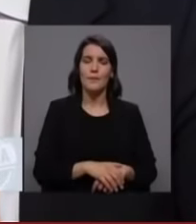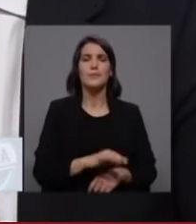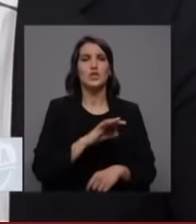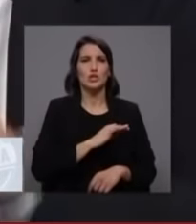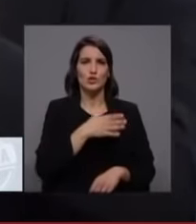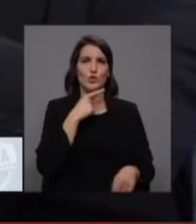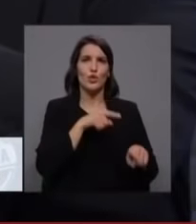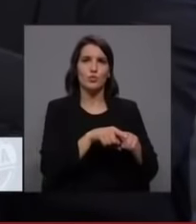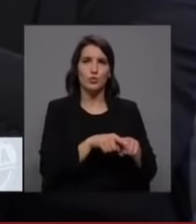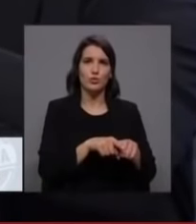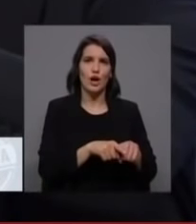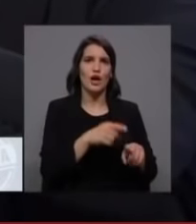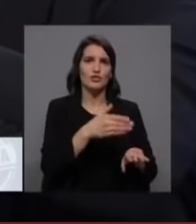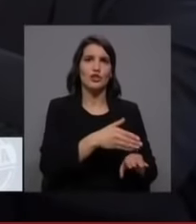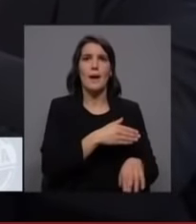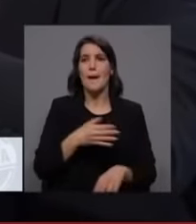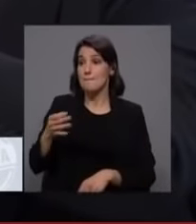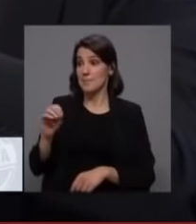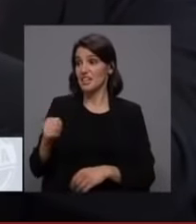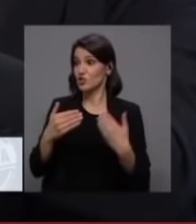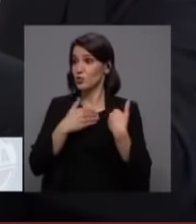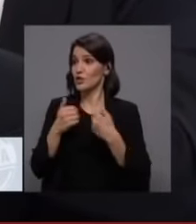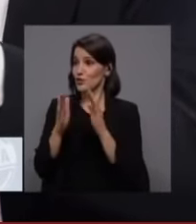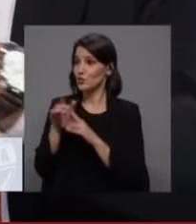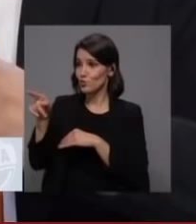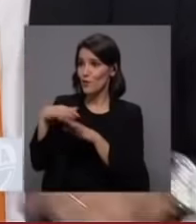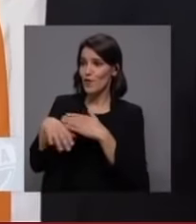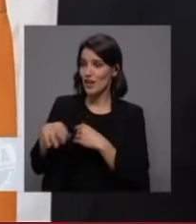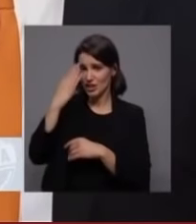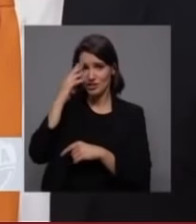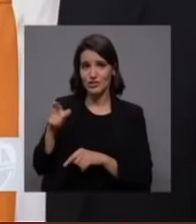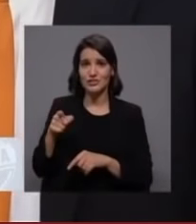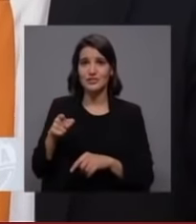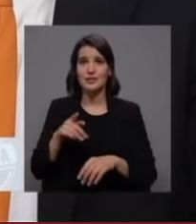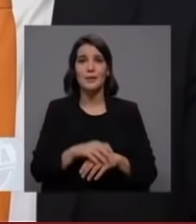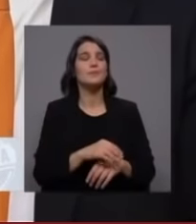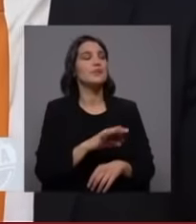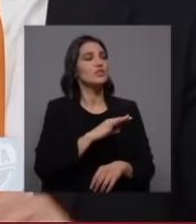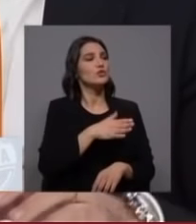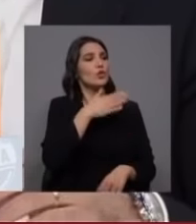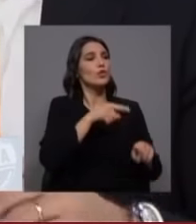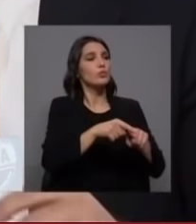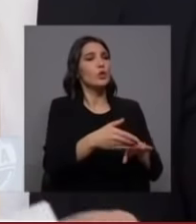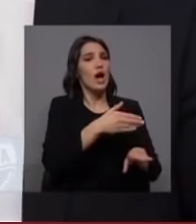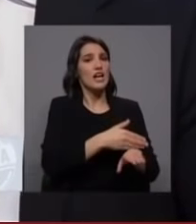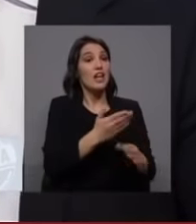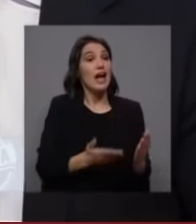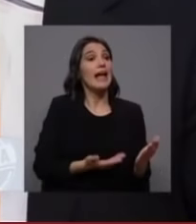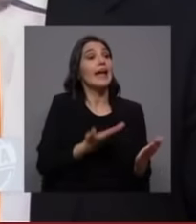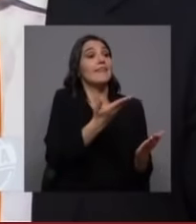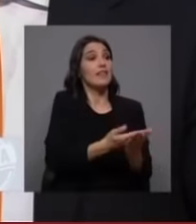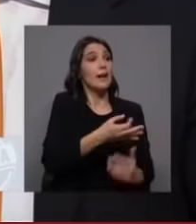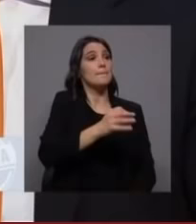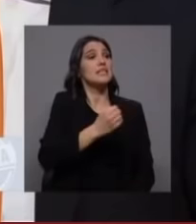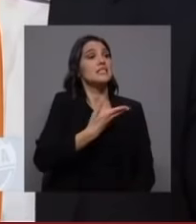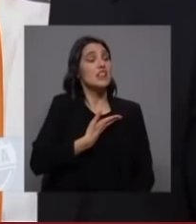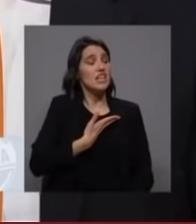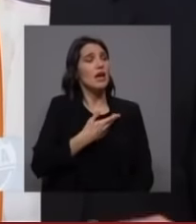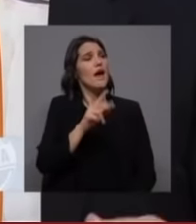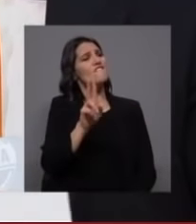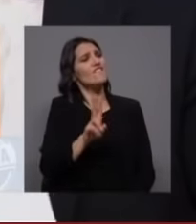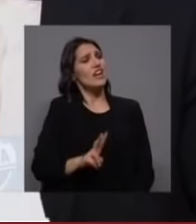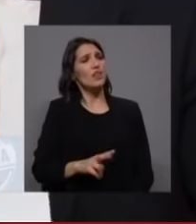folha achar depois disso do peça os meus responsáveis tu passou o senhor resultado depois disso foi candidato do PSD à verdade que o senhor